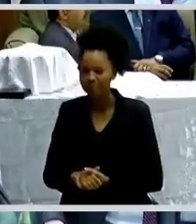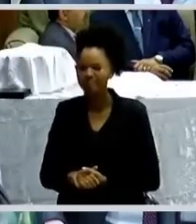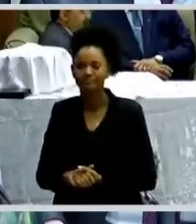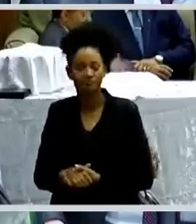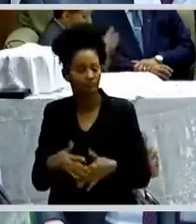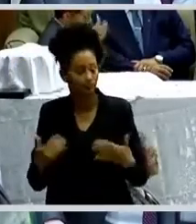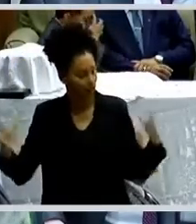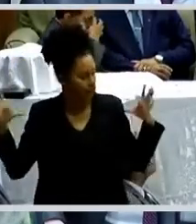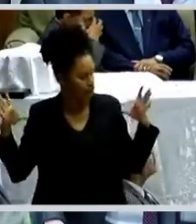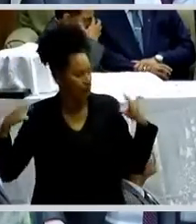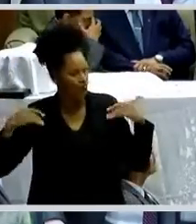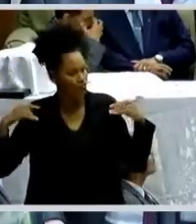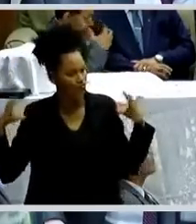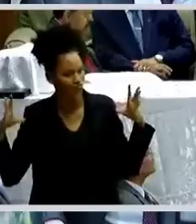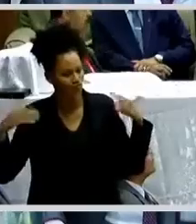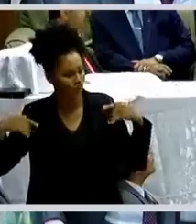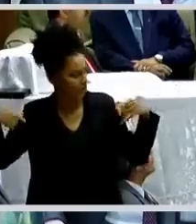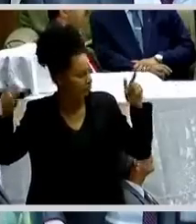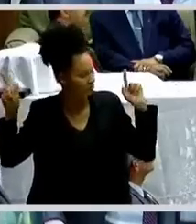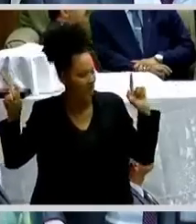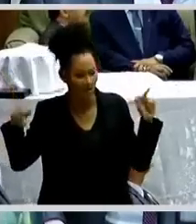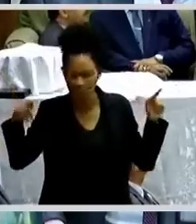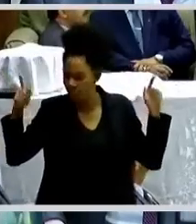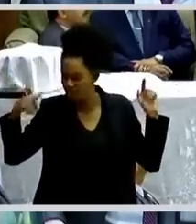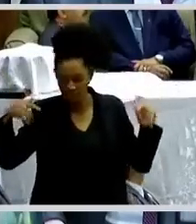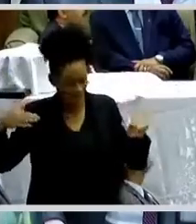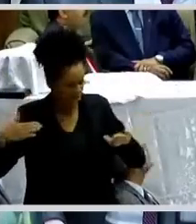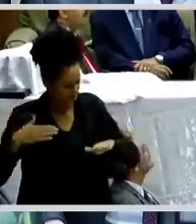E o anjo Gabriel aparece a uma jovem.